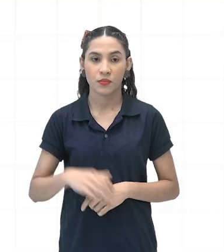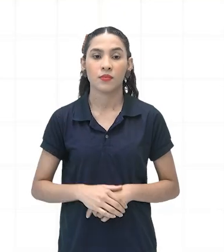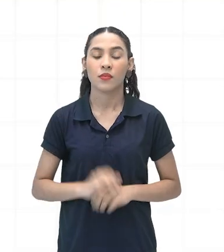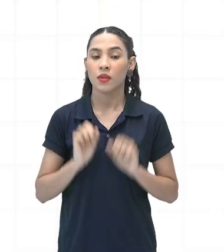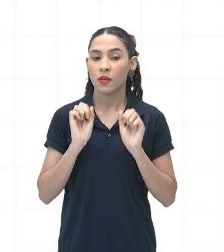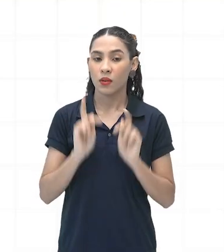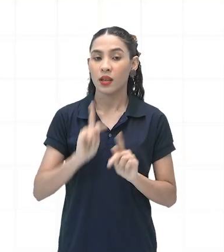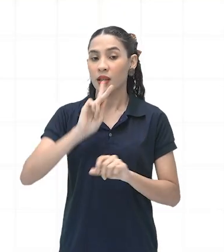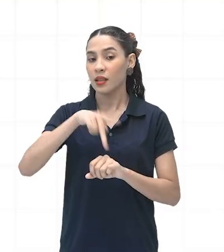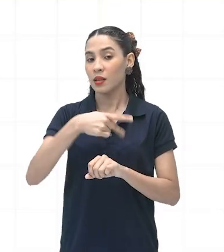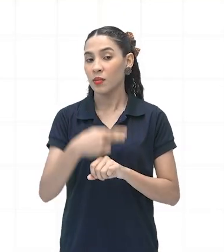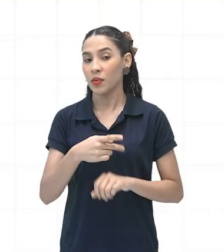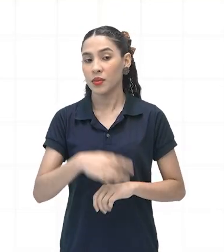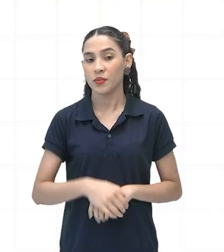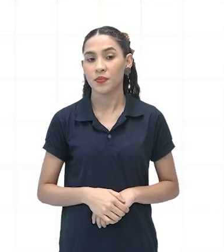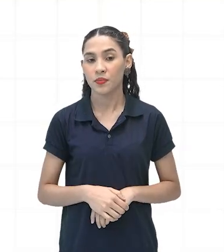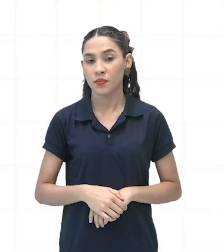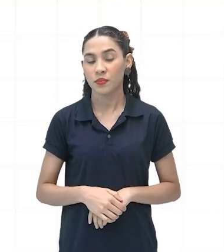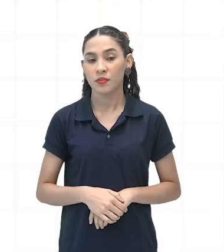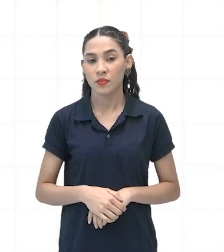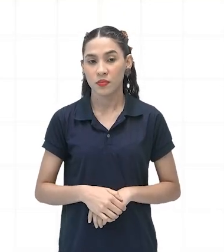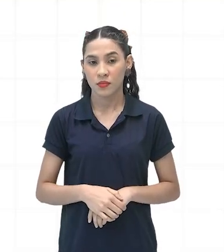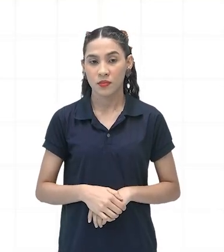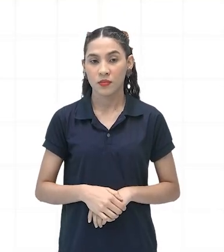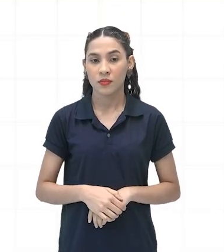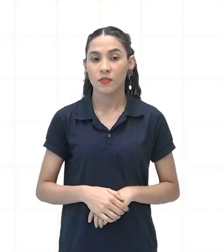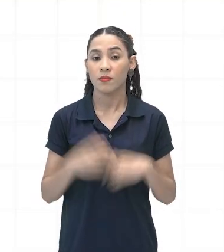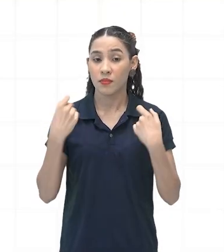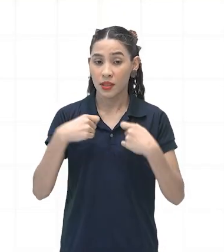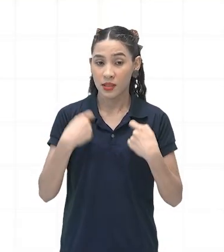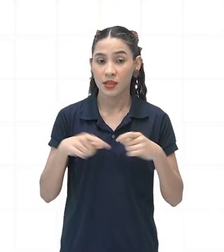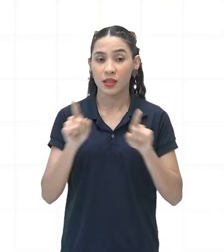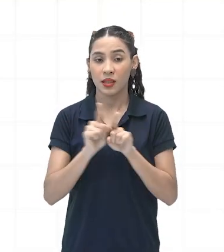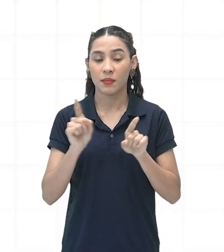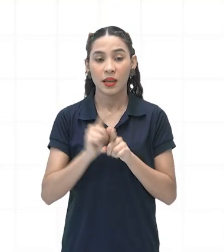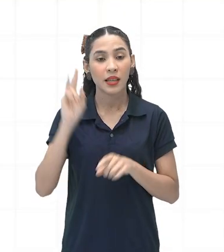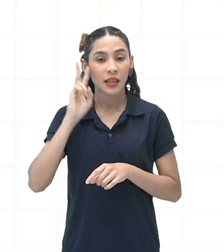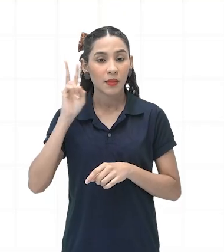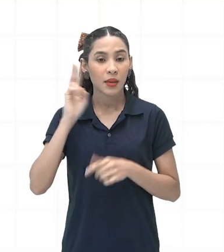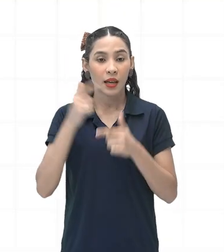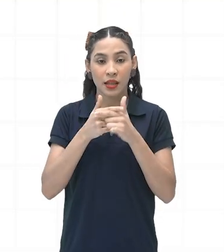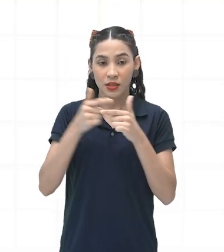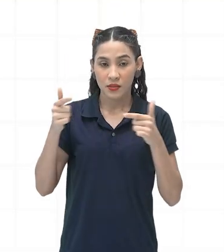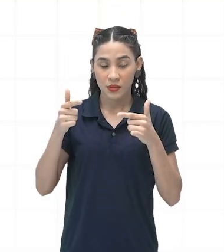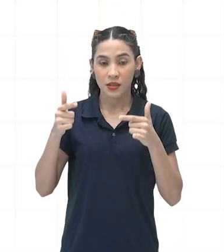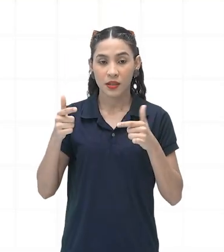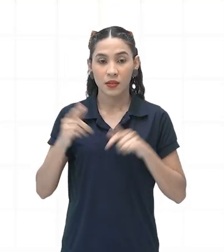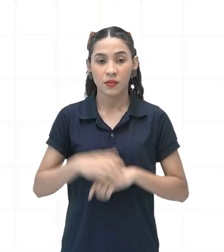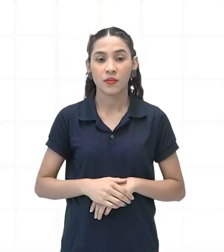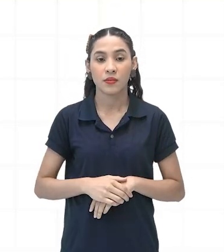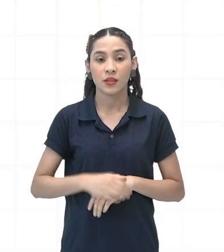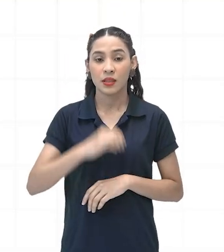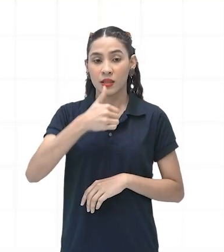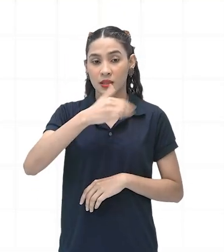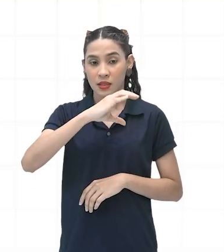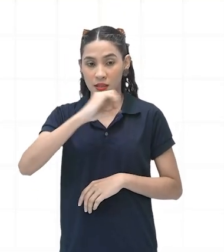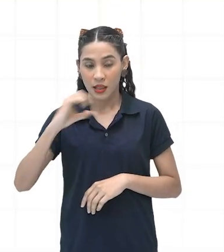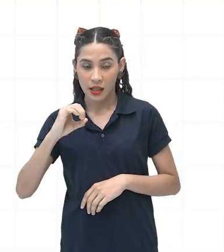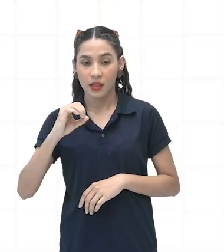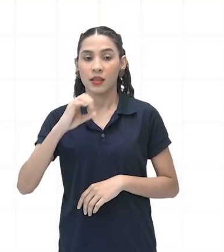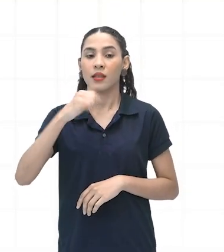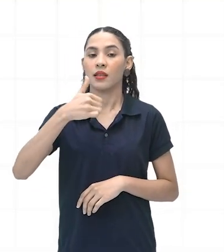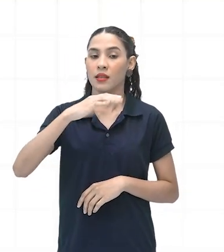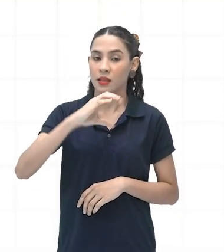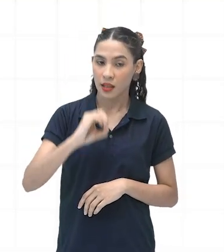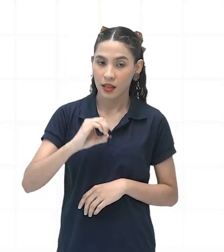100. Tá, e depois disso, professor, eu tenho que lembrar da divisão por 100, por